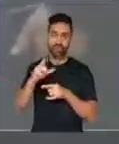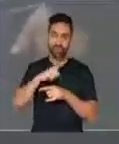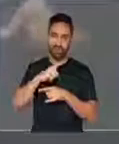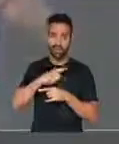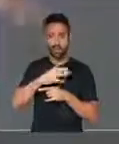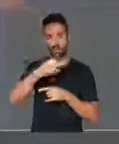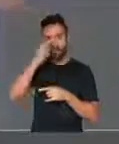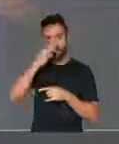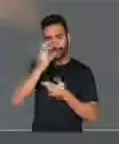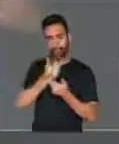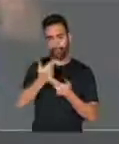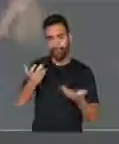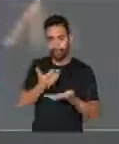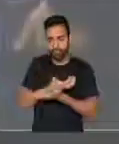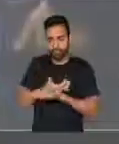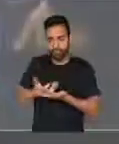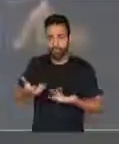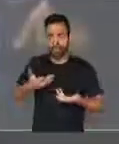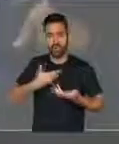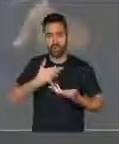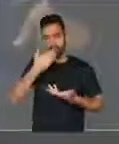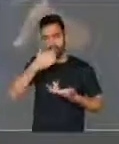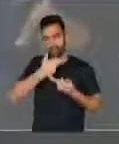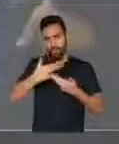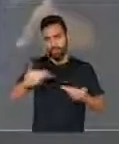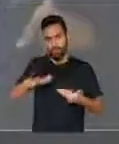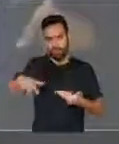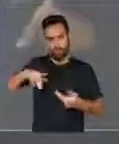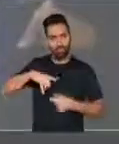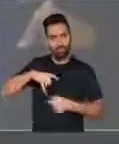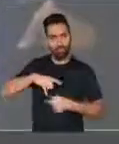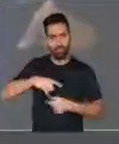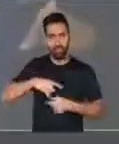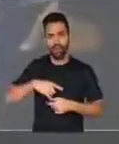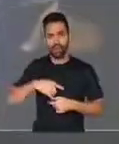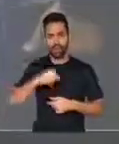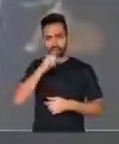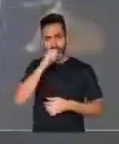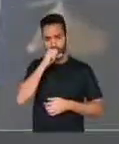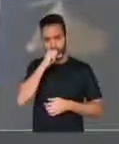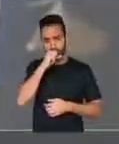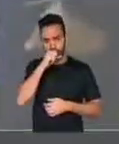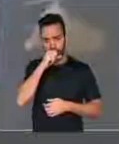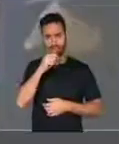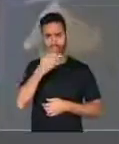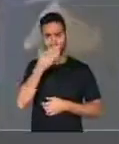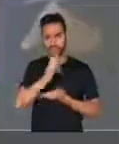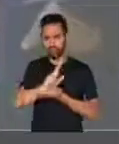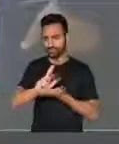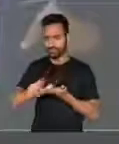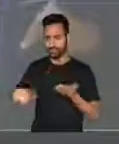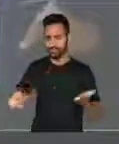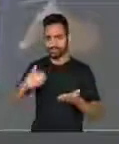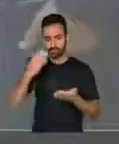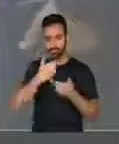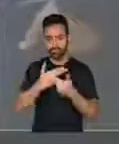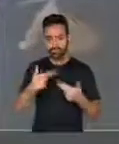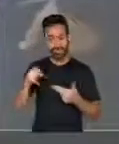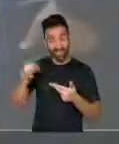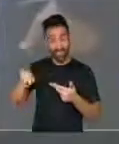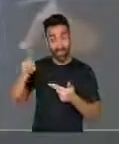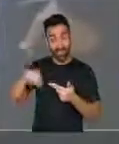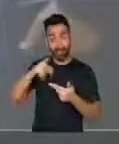diaz variedade de frutos lá nasceu às mais variedade de frutas brasileiras ela é o berço